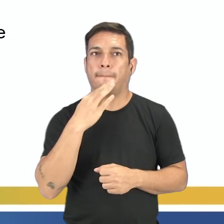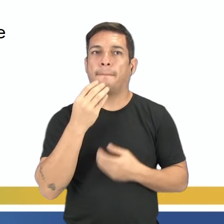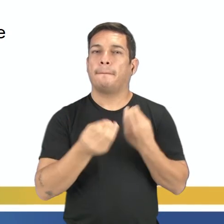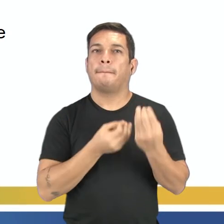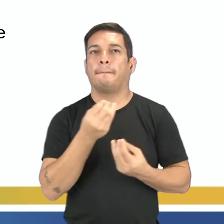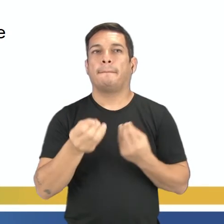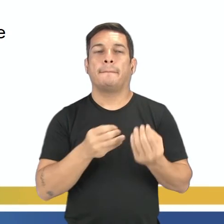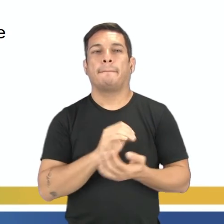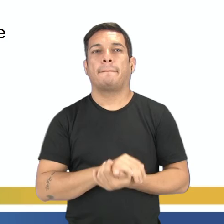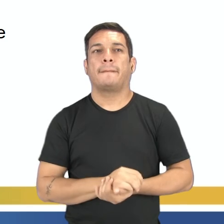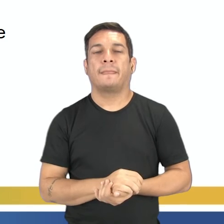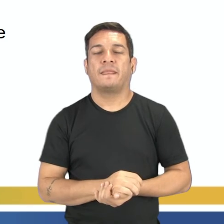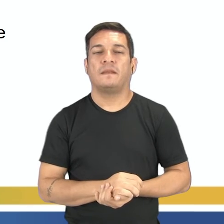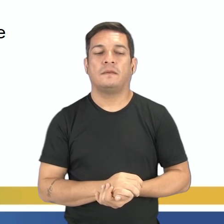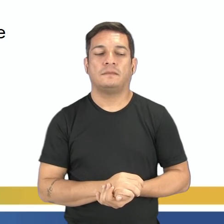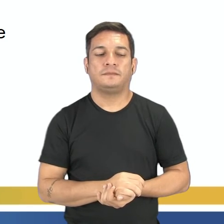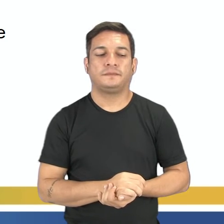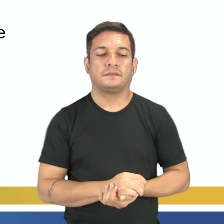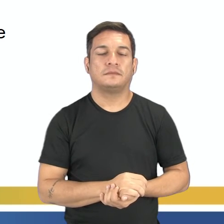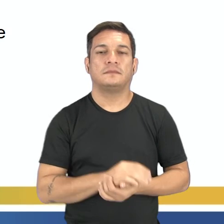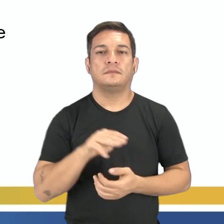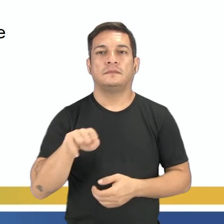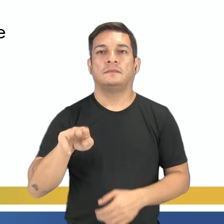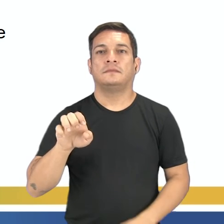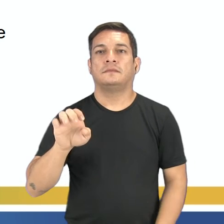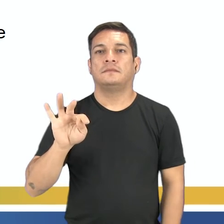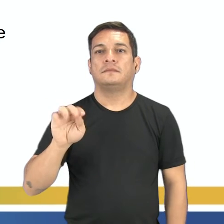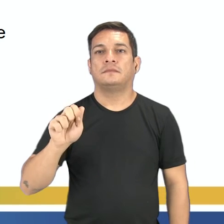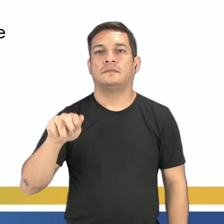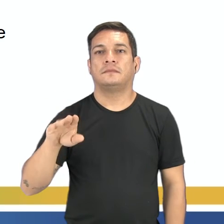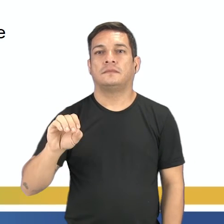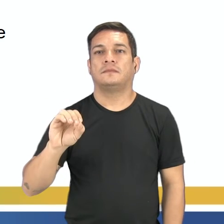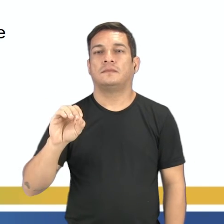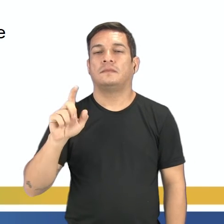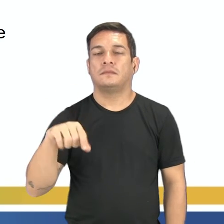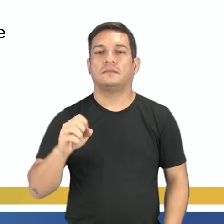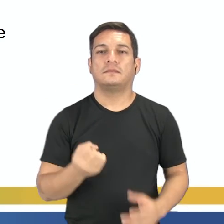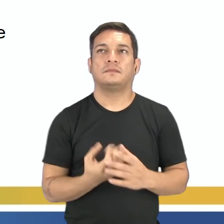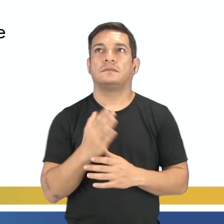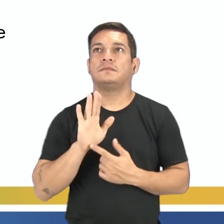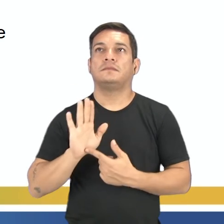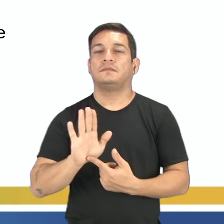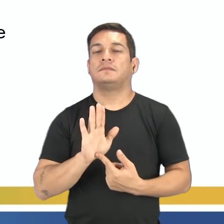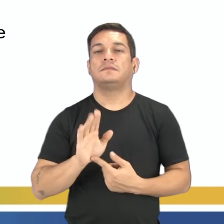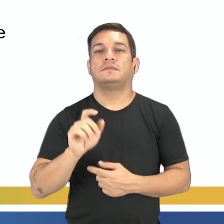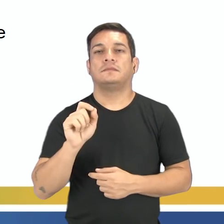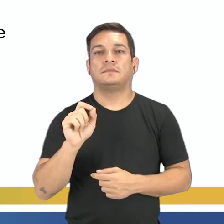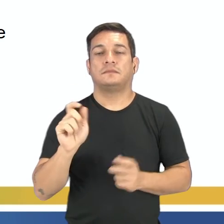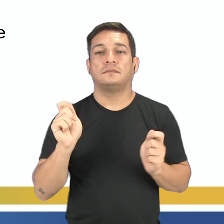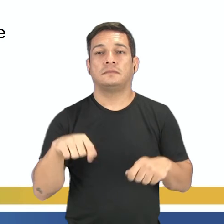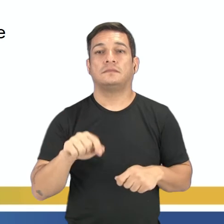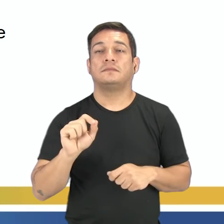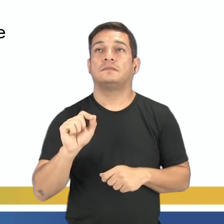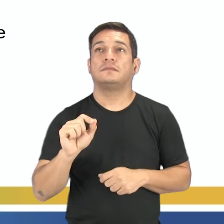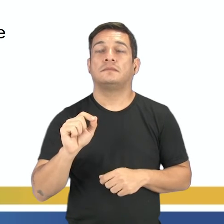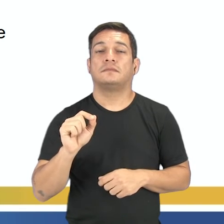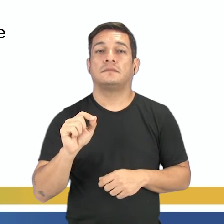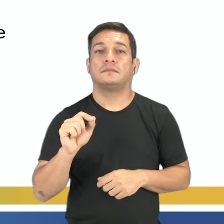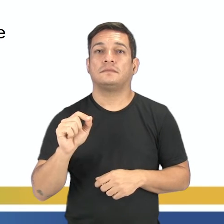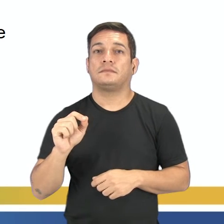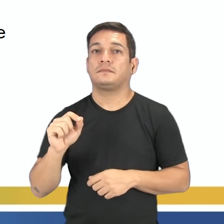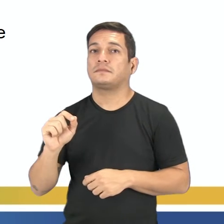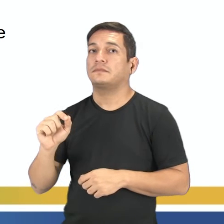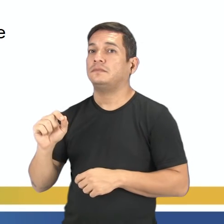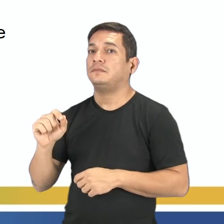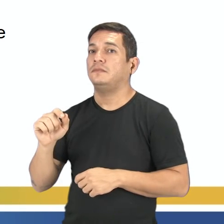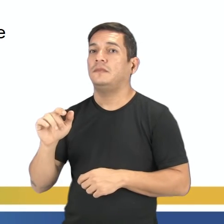como... Galera, o metano, ele pode produzir, né, ele vai produzir, ele serve como